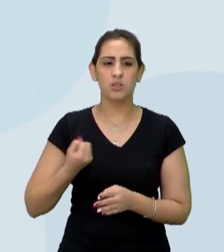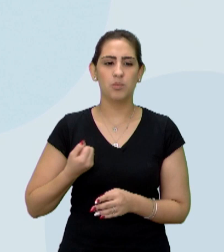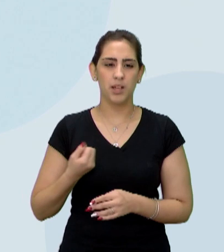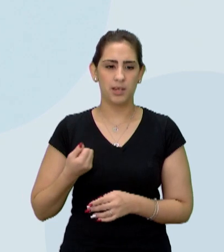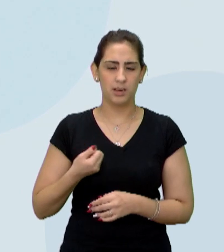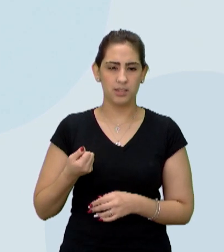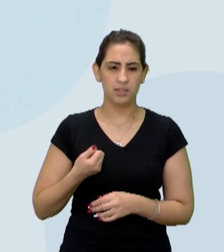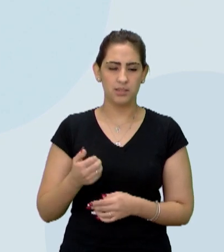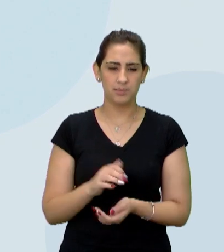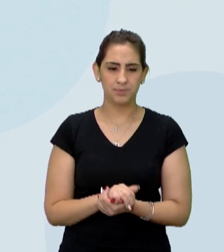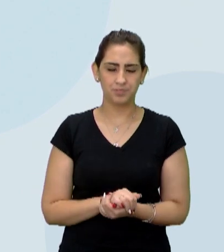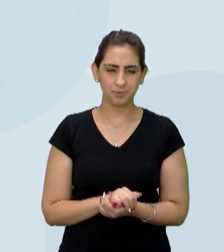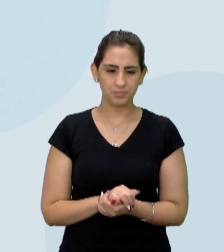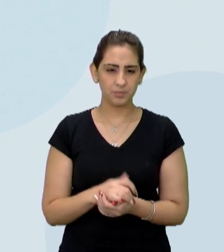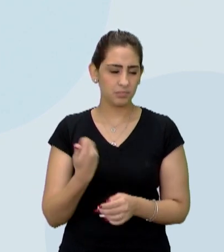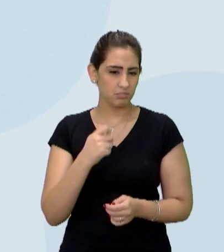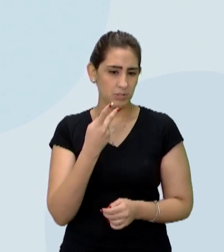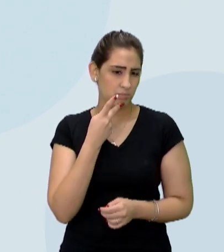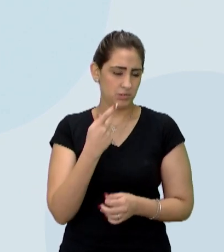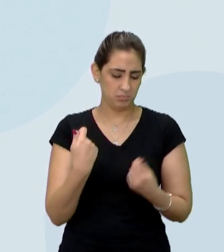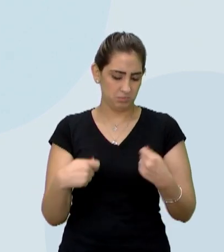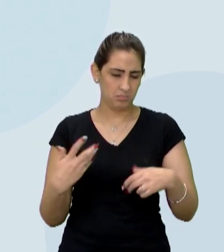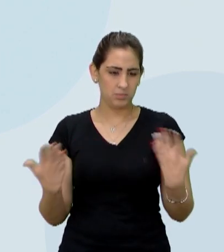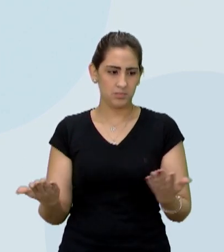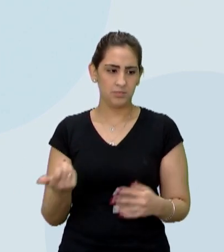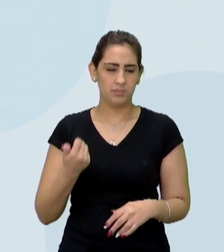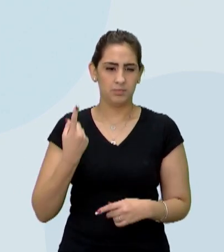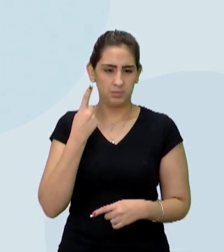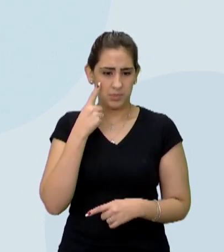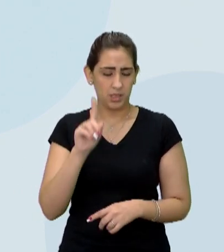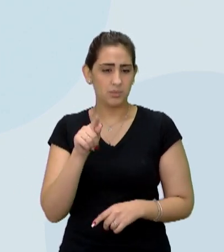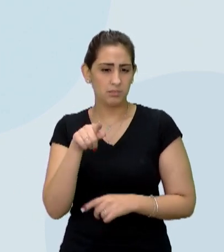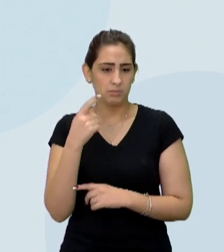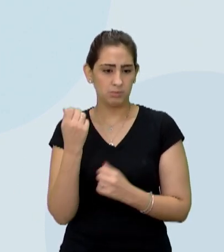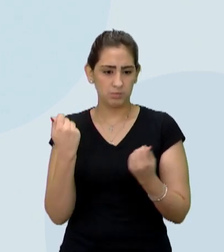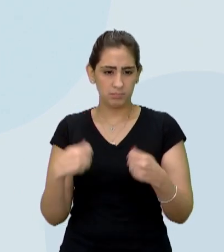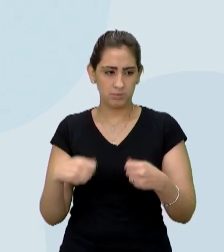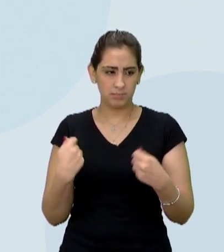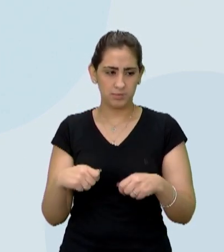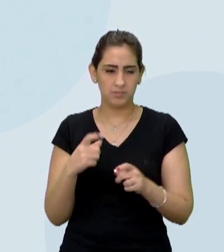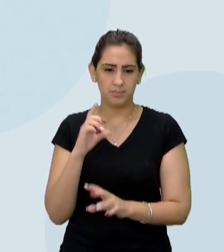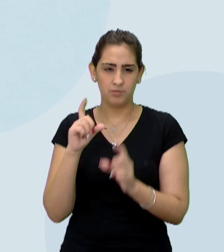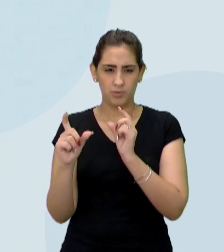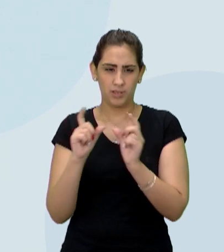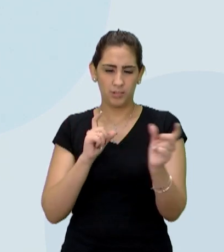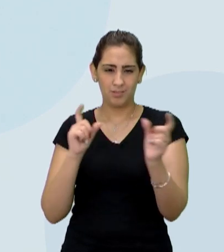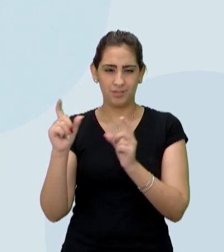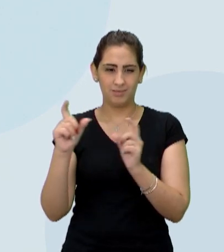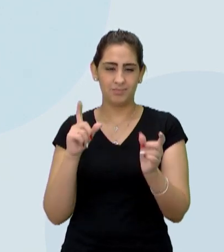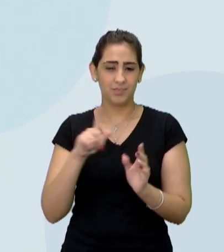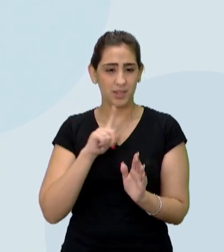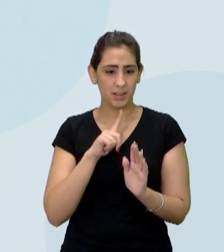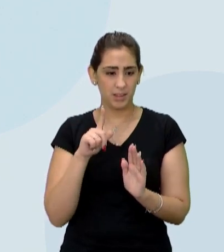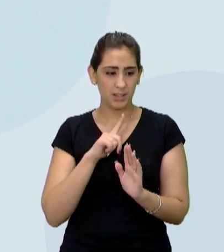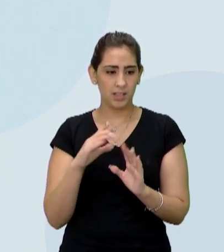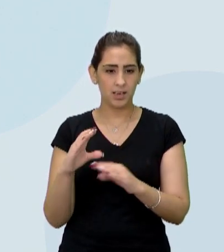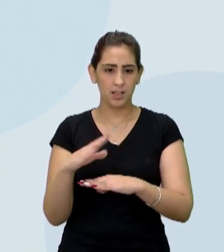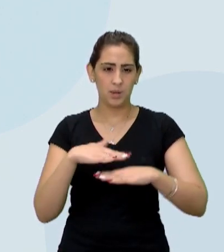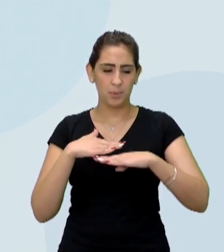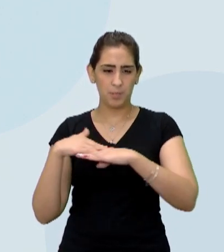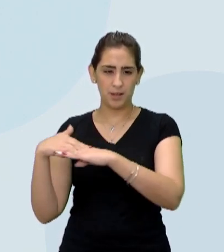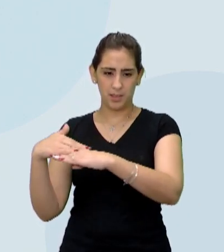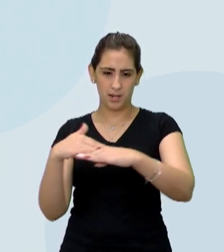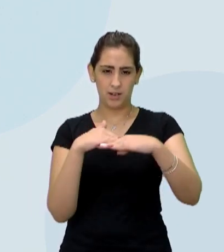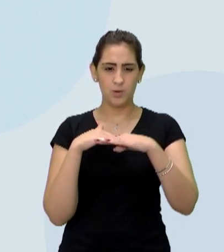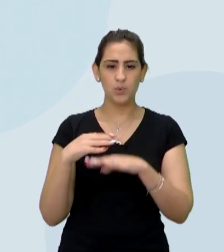apesar de que essa sequência aí, apesar de estar sendo representada por figuras, né? Ela tem um padrão aí numérico aí, né?